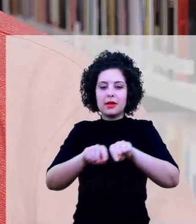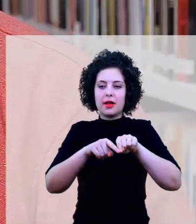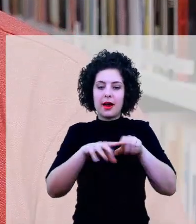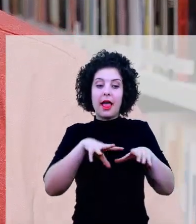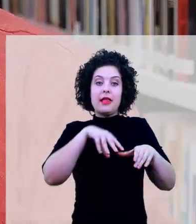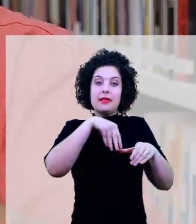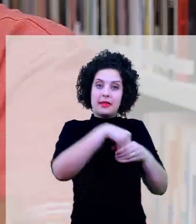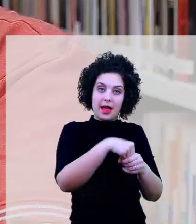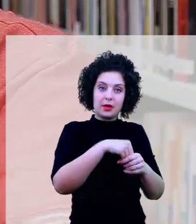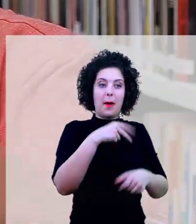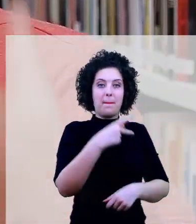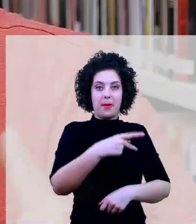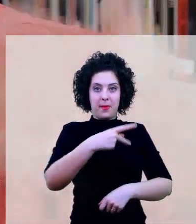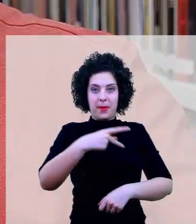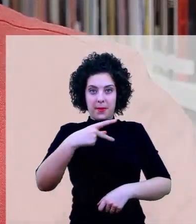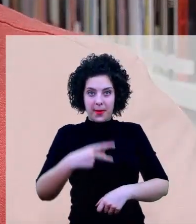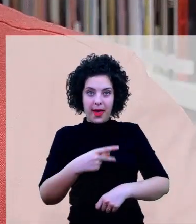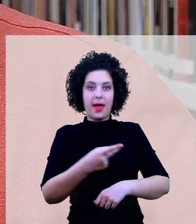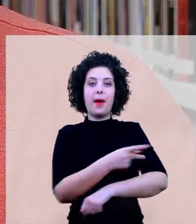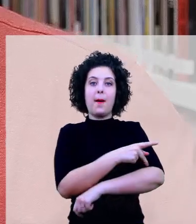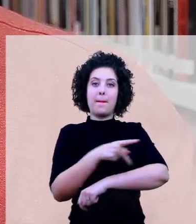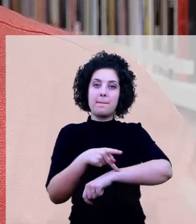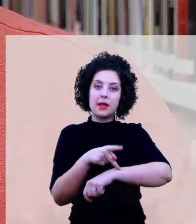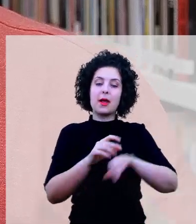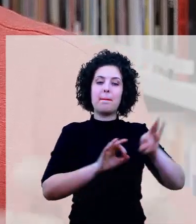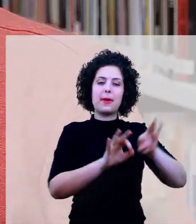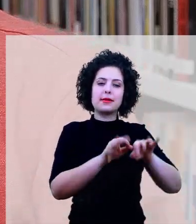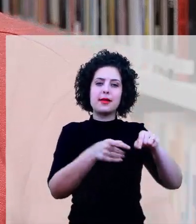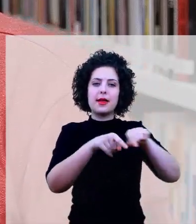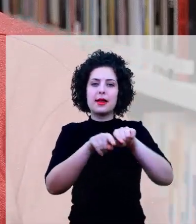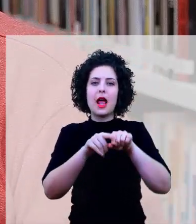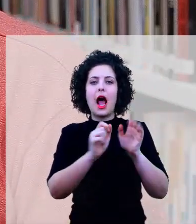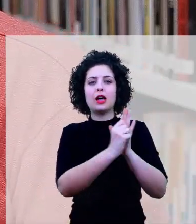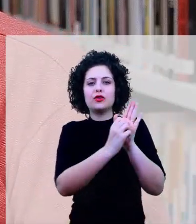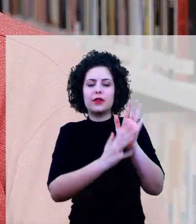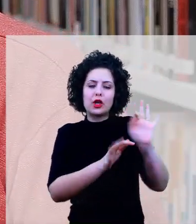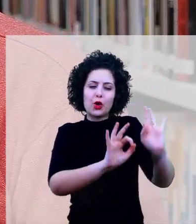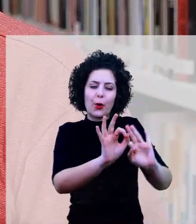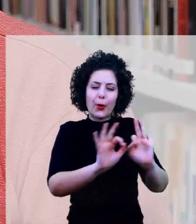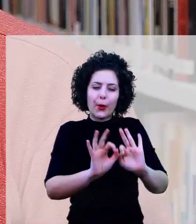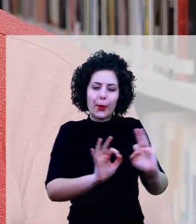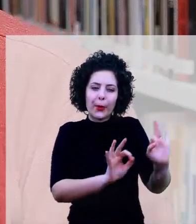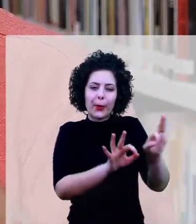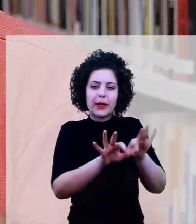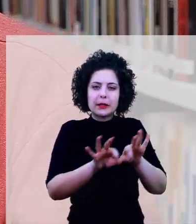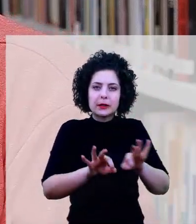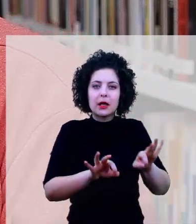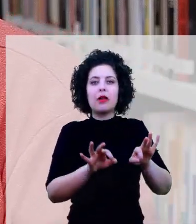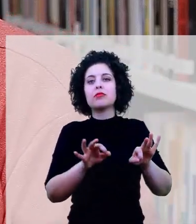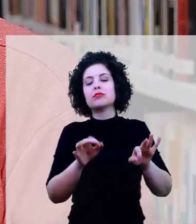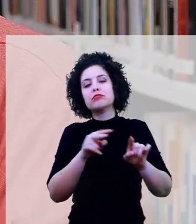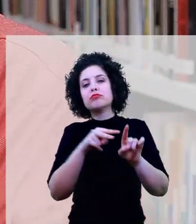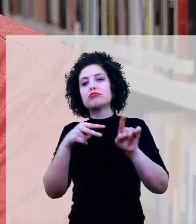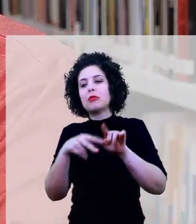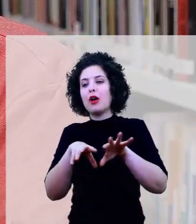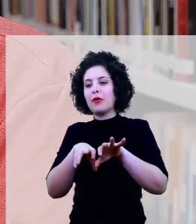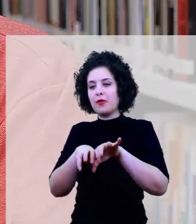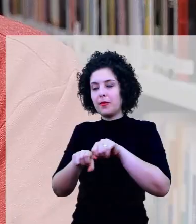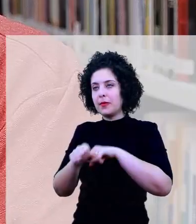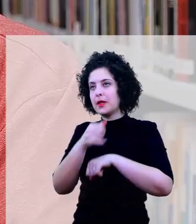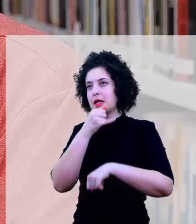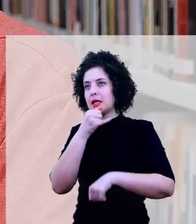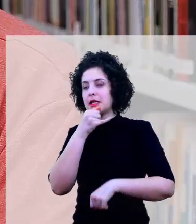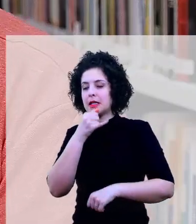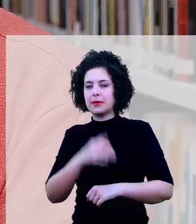projeto pedagógico, de uma parceria de organização das atividades, numa perspectiva formativa. Deixa eu